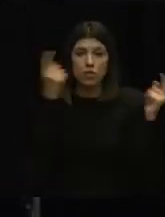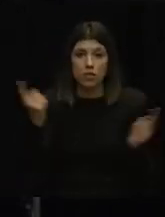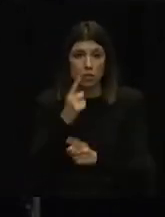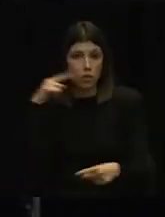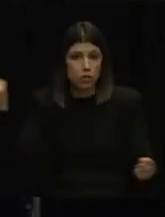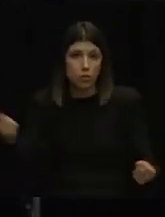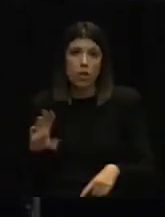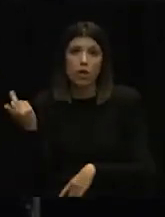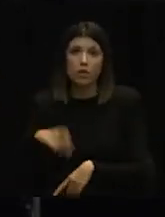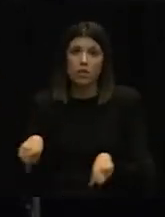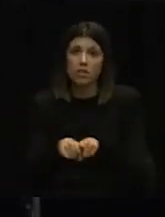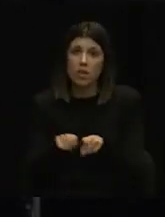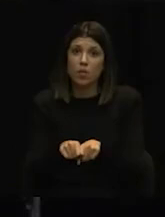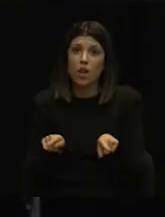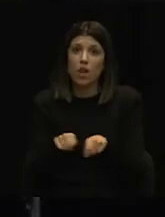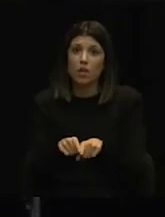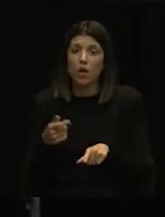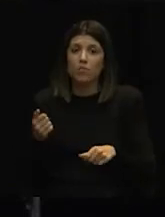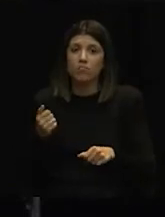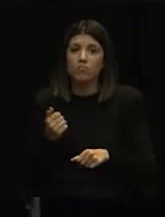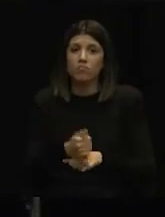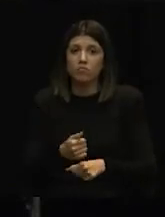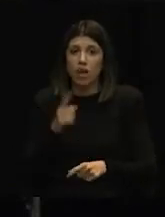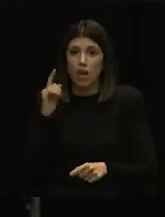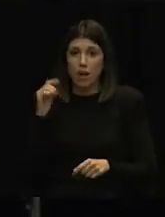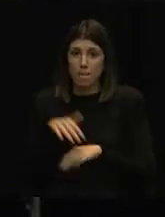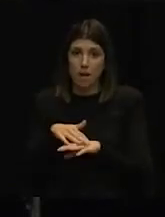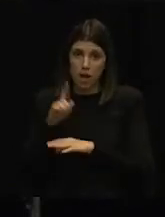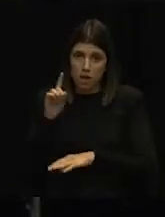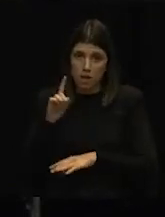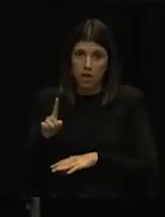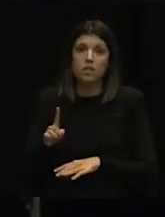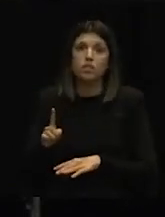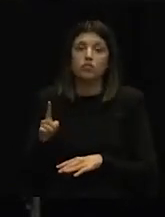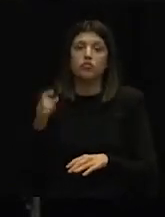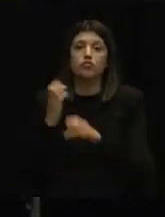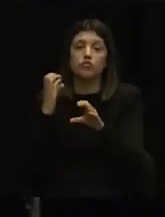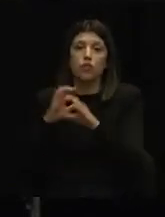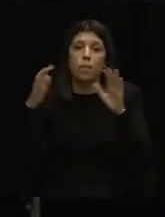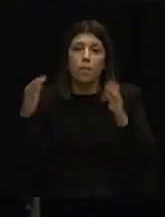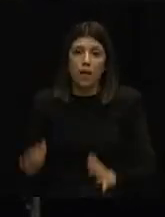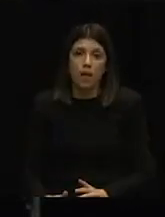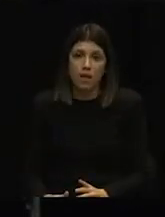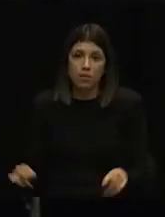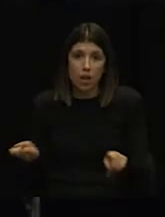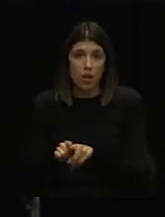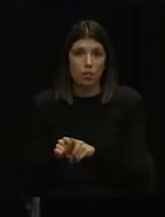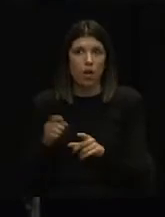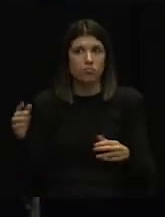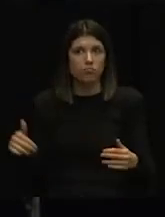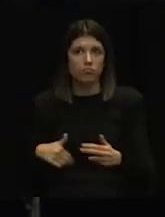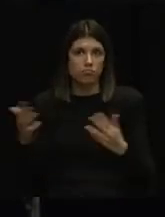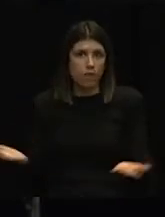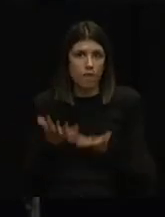situações como a que assistimos este mês de supressão de carreiras de bairro na Carris a fiabilidade e confiança no transporte público São aspectos fulcrais